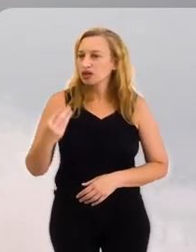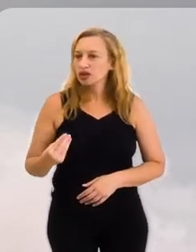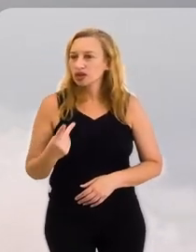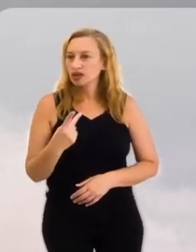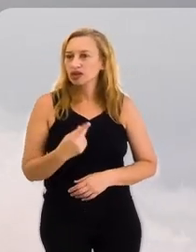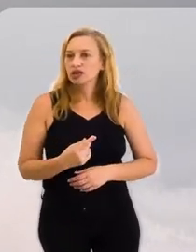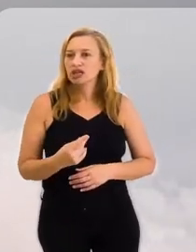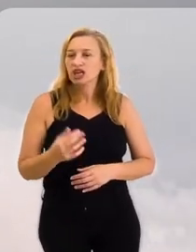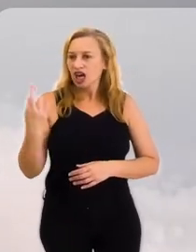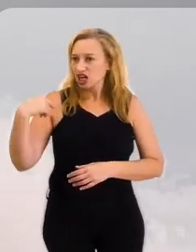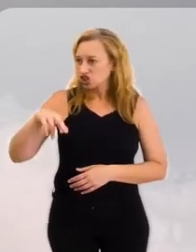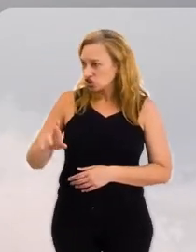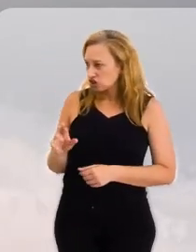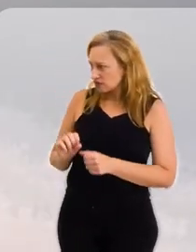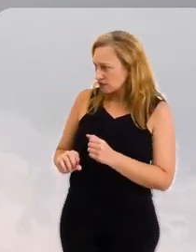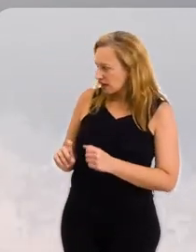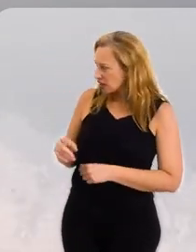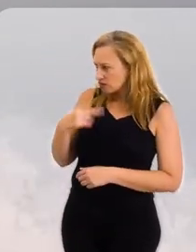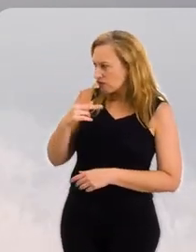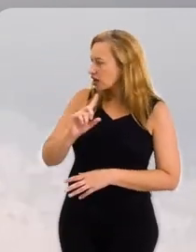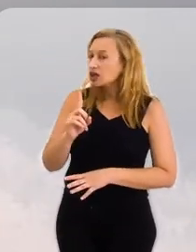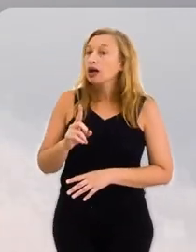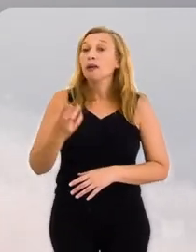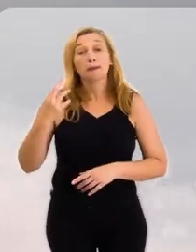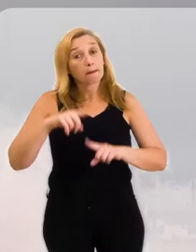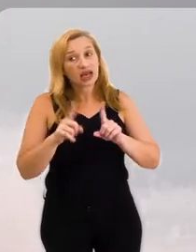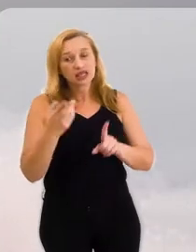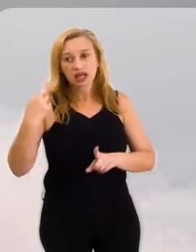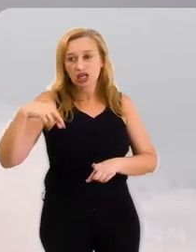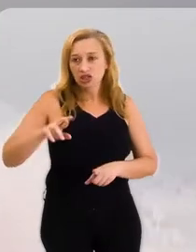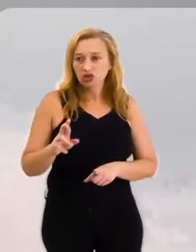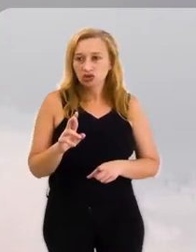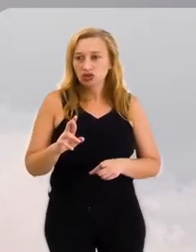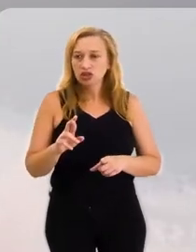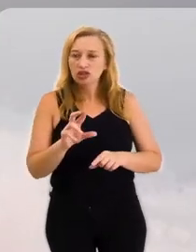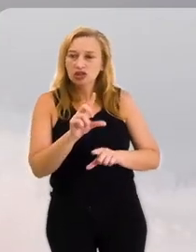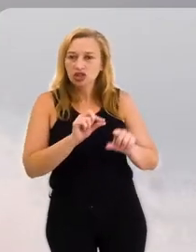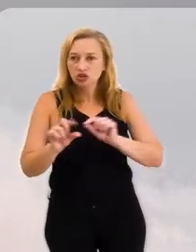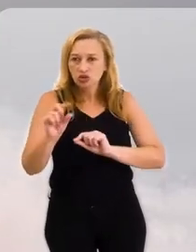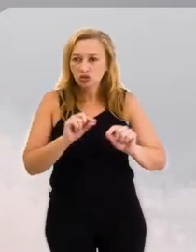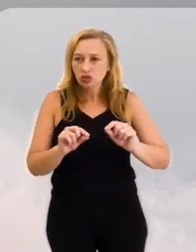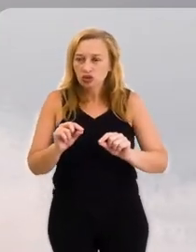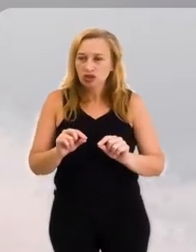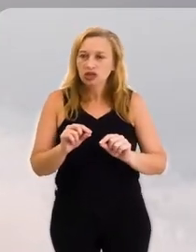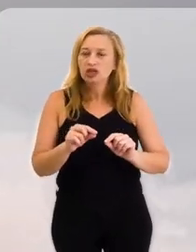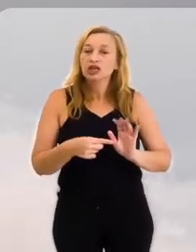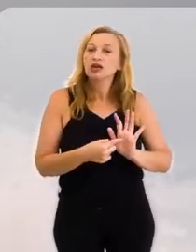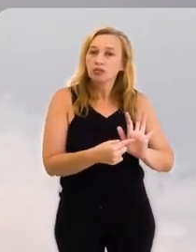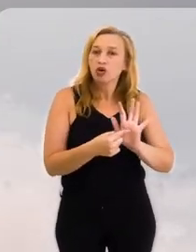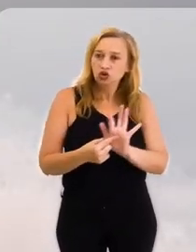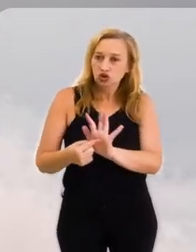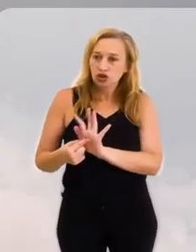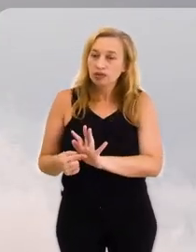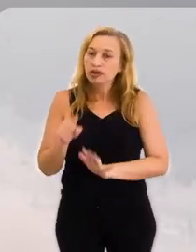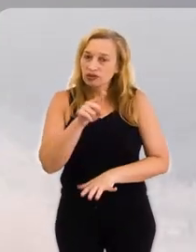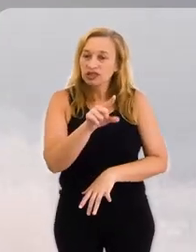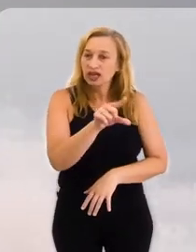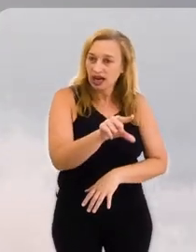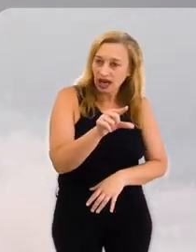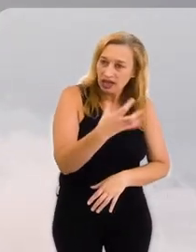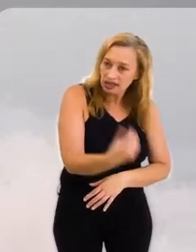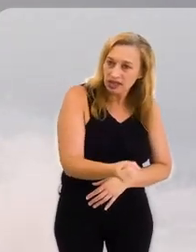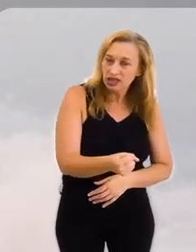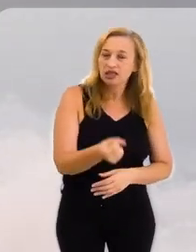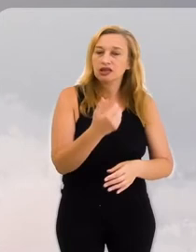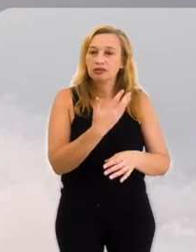aparece de maneira nenhuma Não tô dizendo que iriam faço aí você religião costuma ter um conjunto de opções fixas que ela oferece é